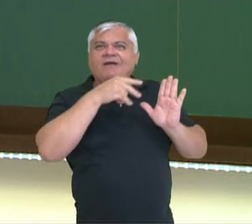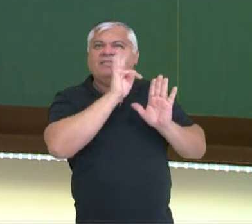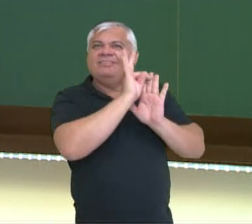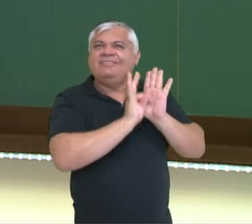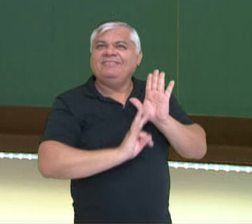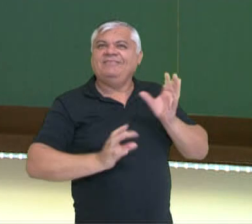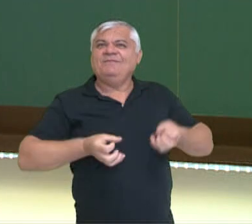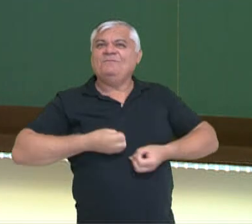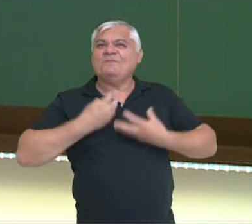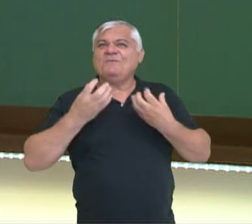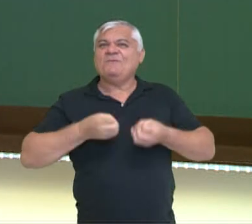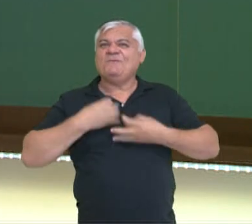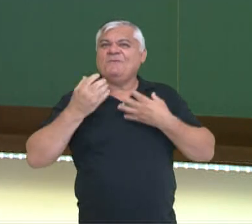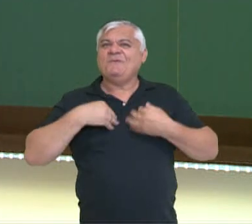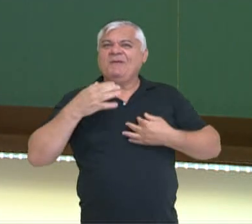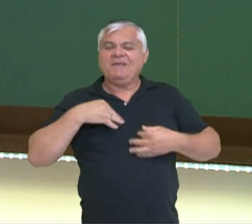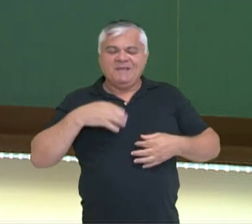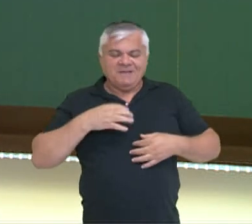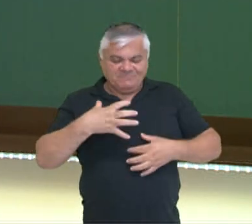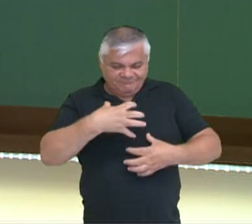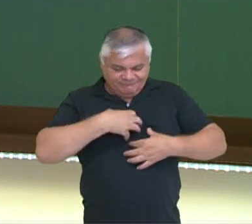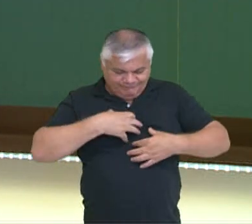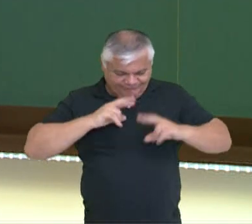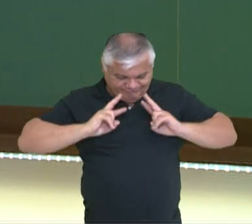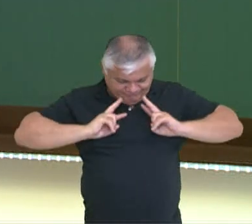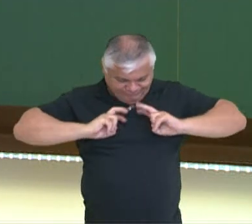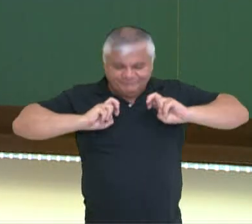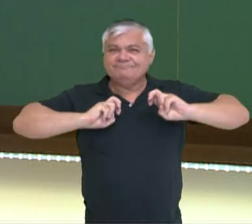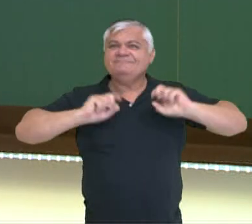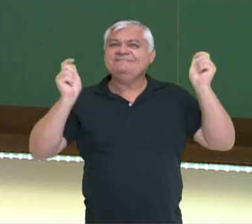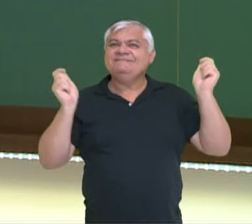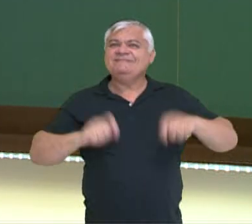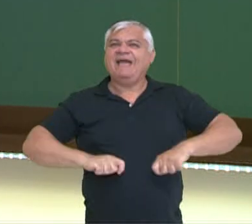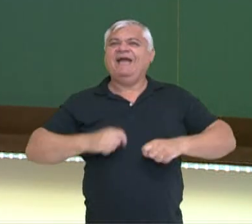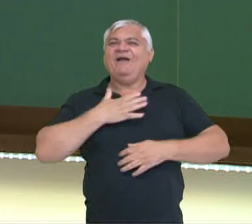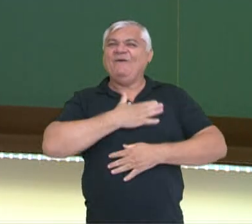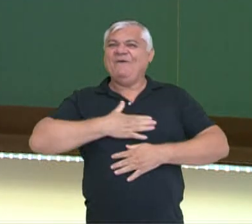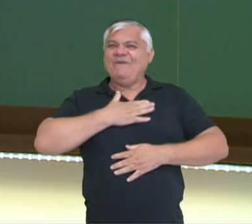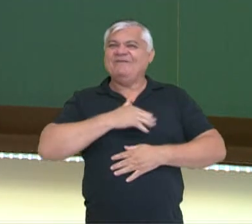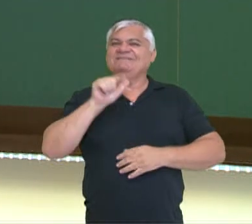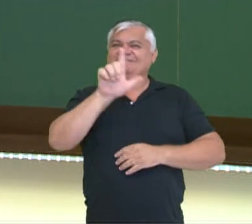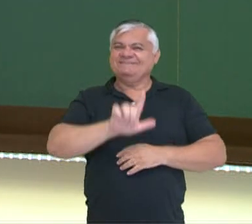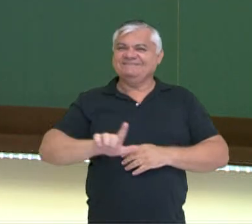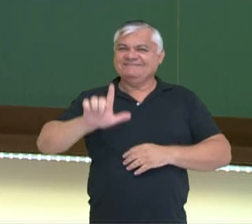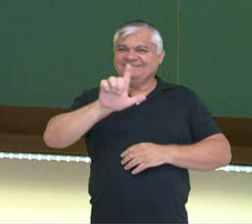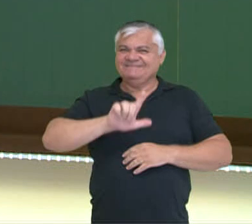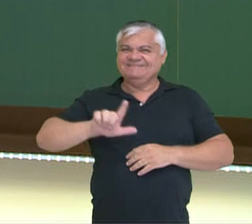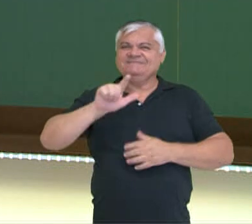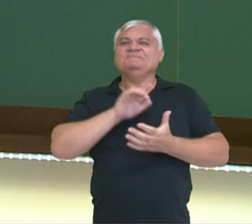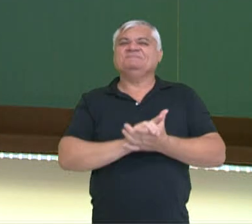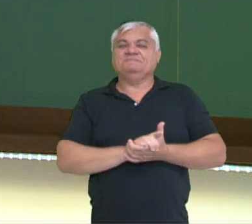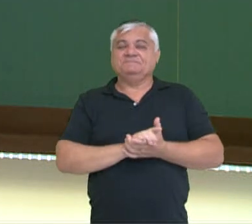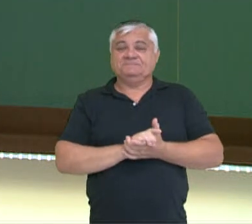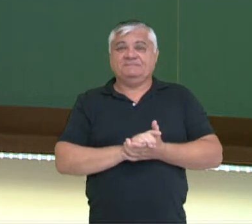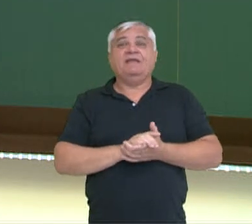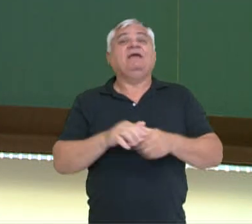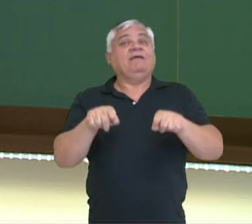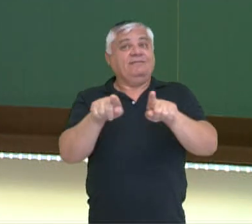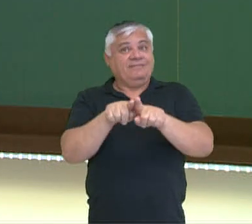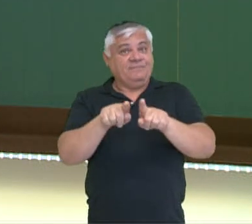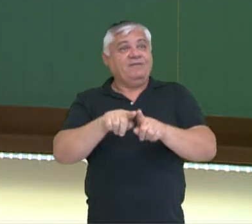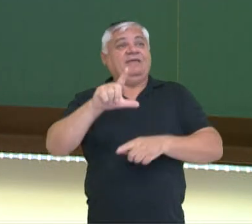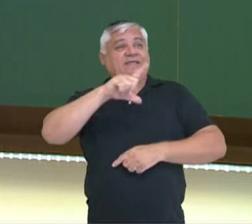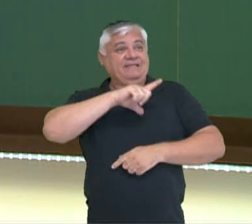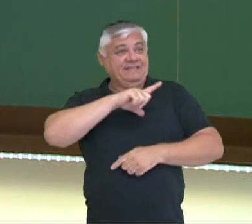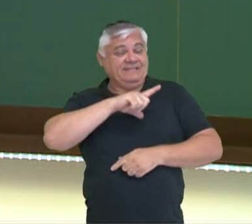vai descobrindo aí esse tipo de leitura do texto literário, bien? Además de los cuentos,